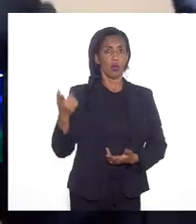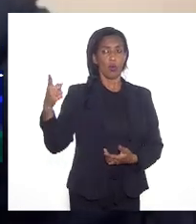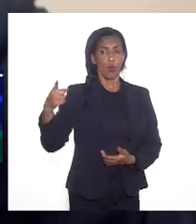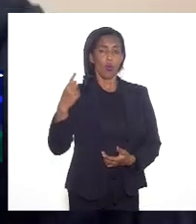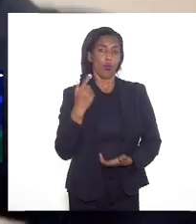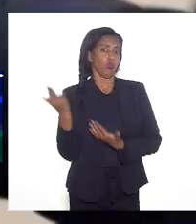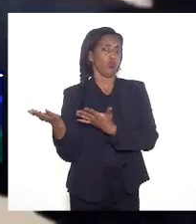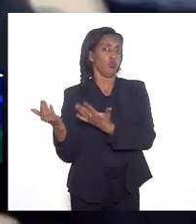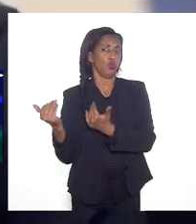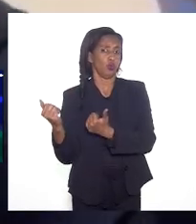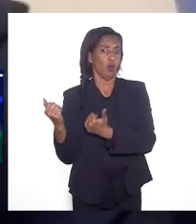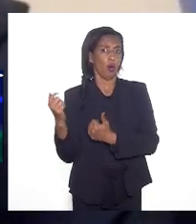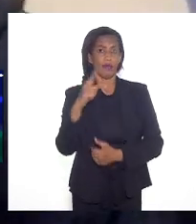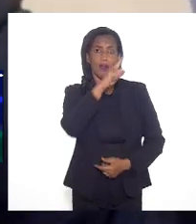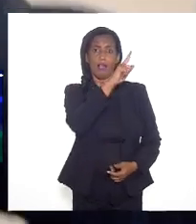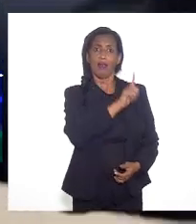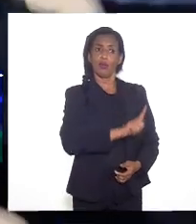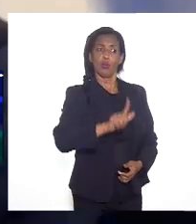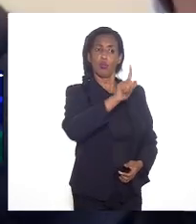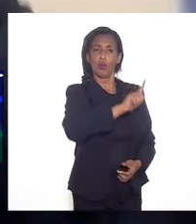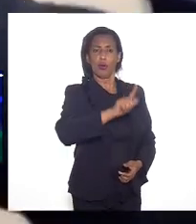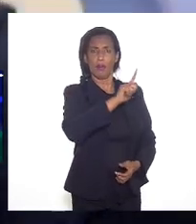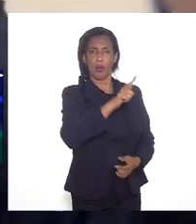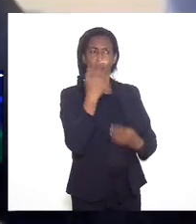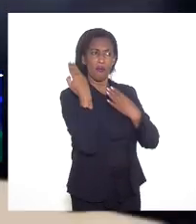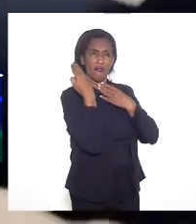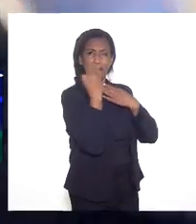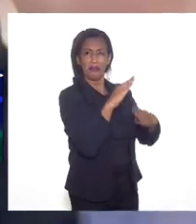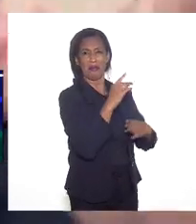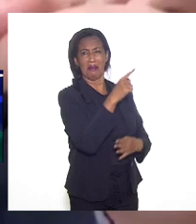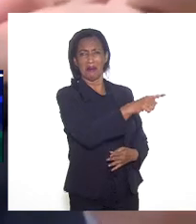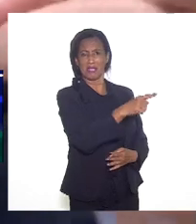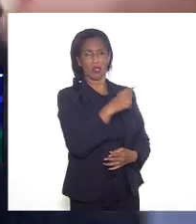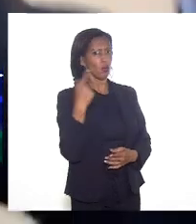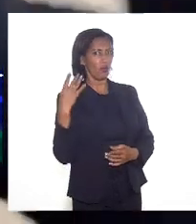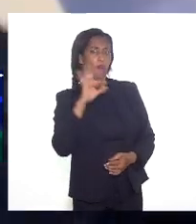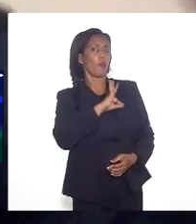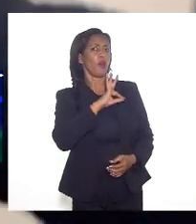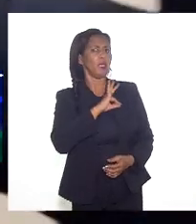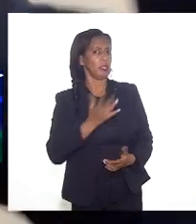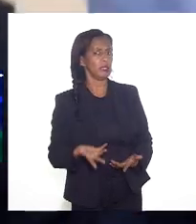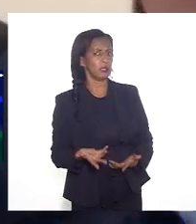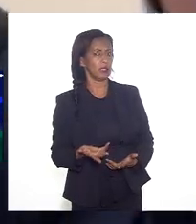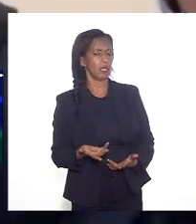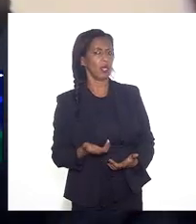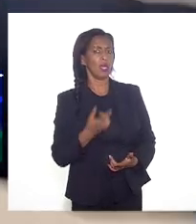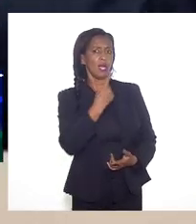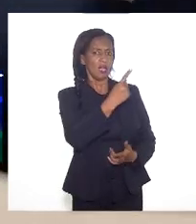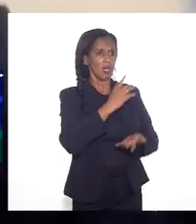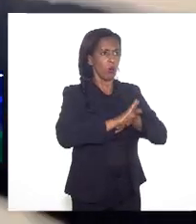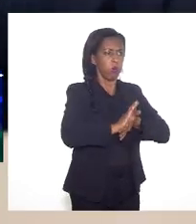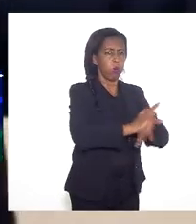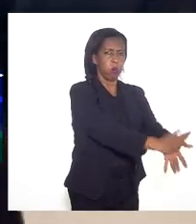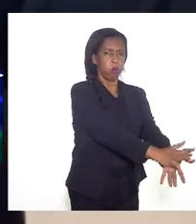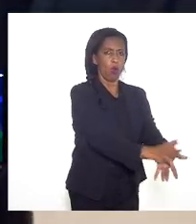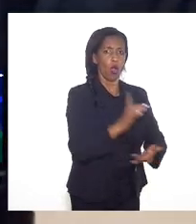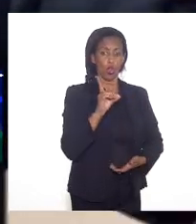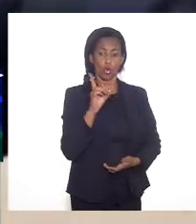de racismo no Leblon, ele não foi vítima de racismo da polícia, ele foi vítima de racismo do